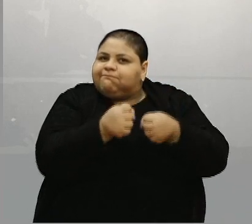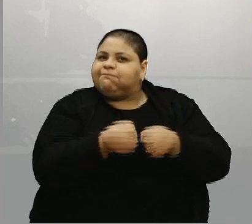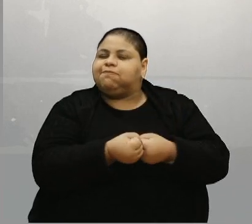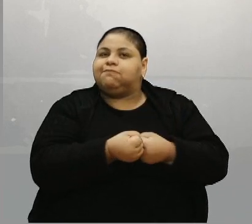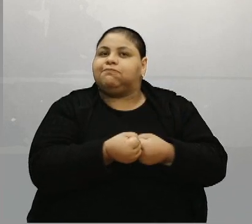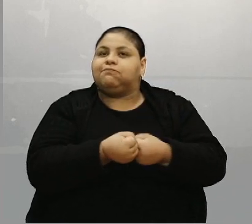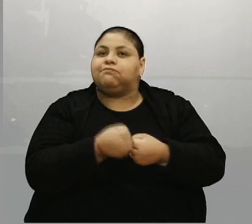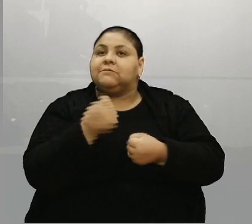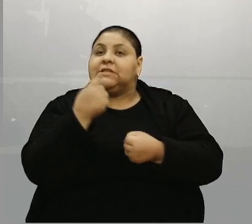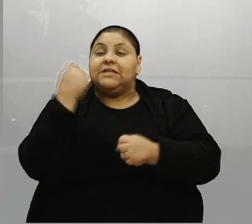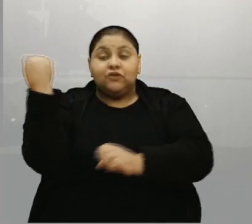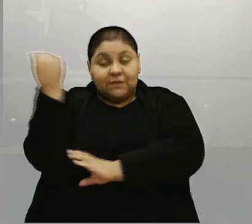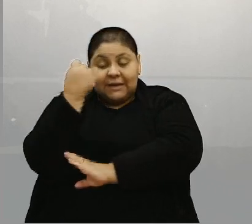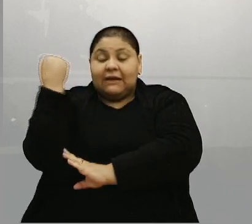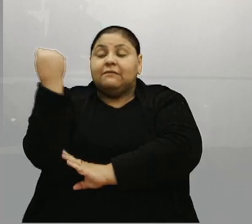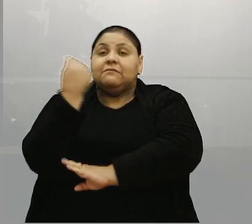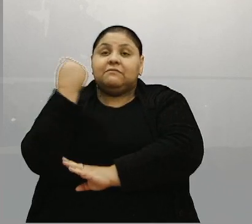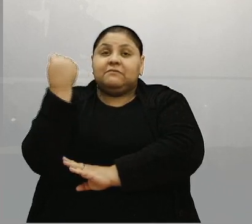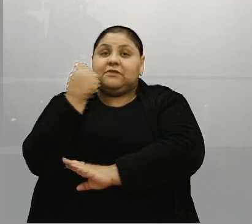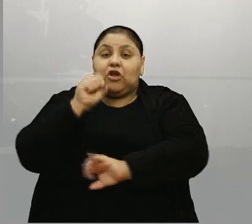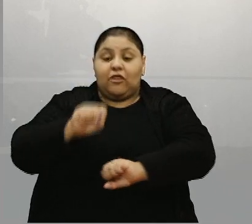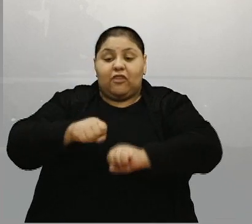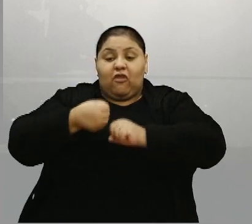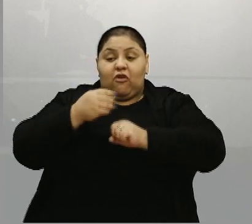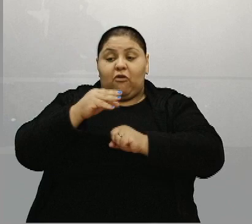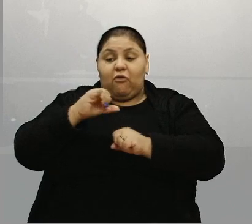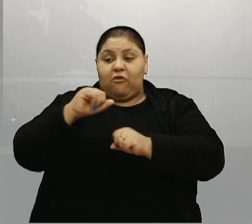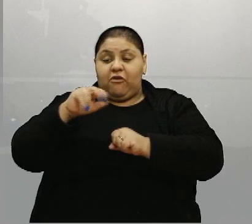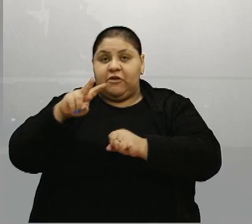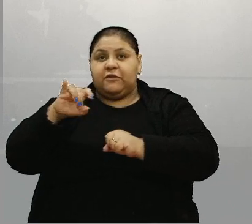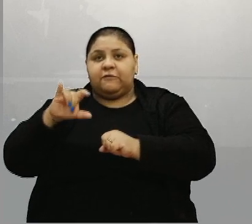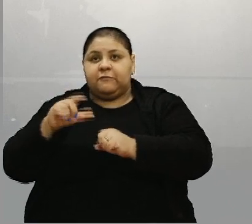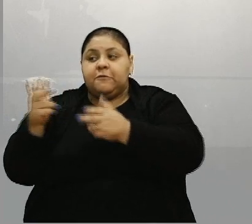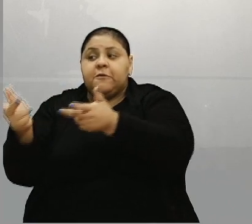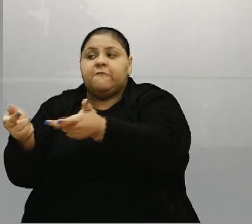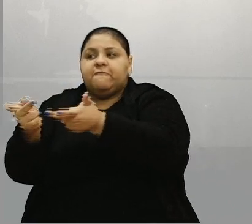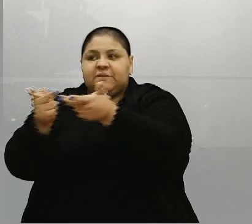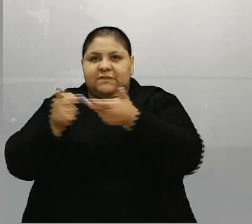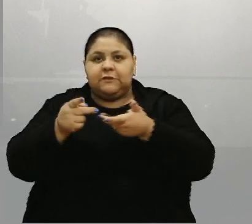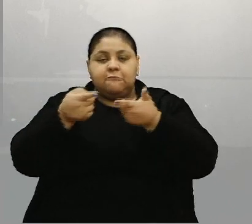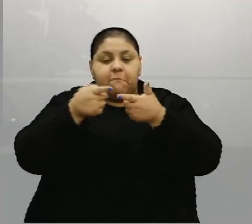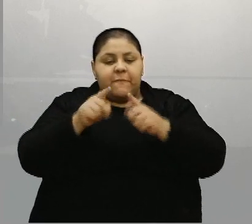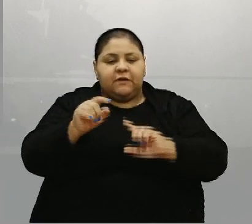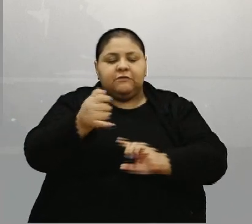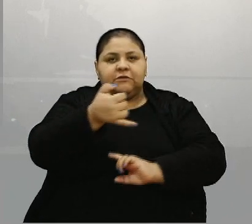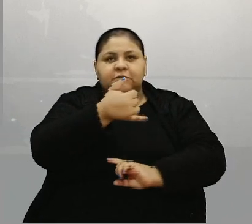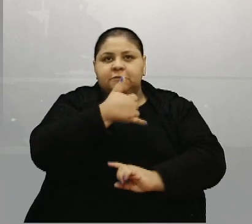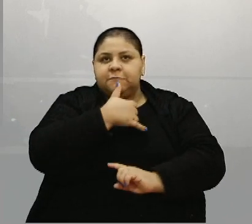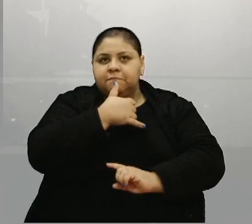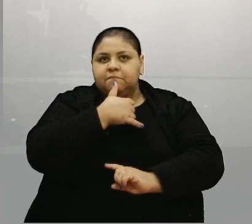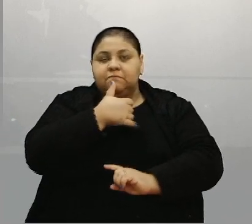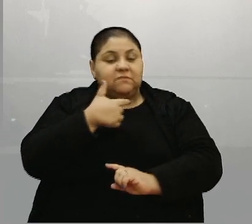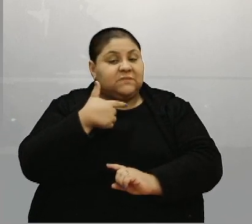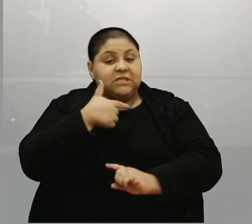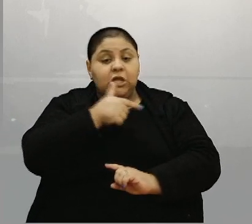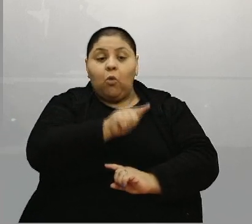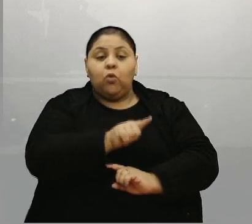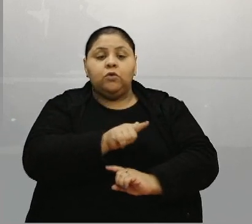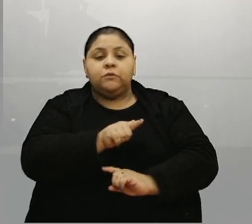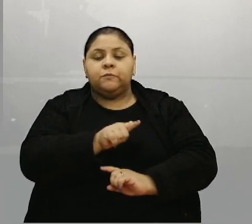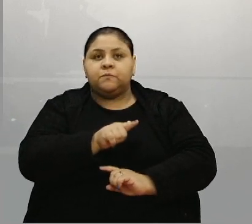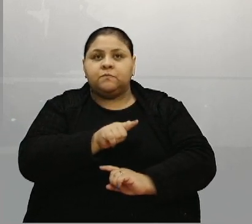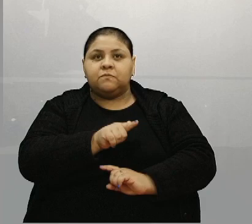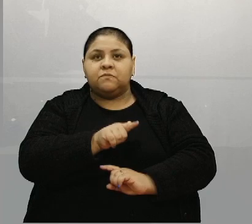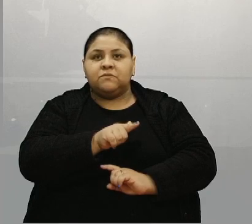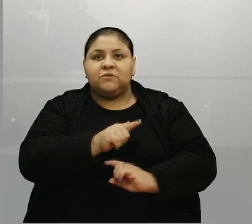muito grave. A Defesa Civil esteve lá, mas infelizmente não foi conseguido dar